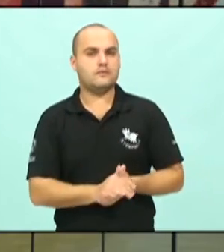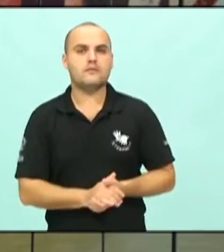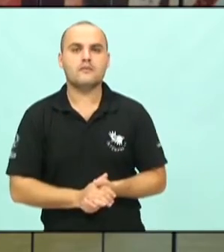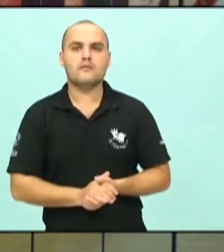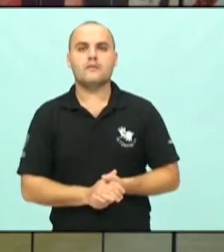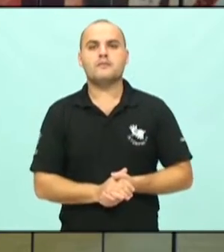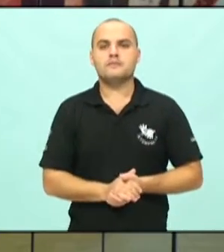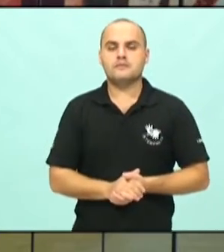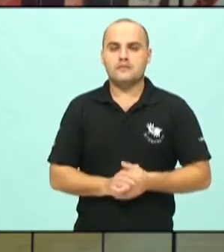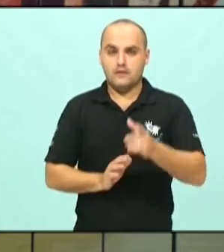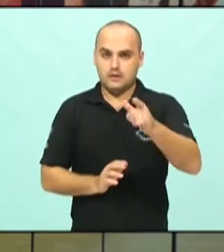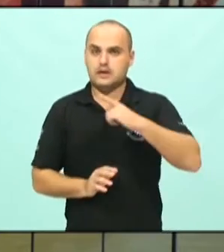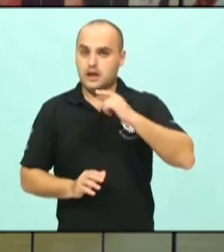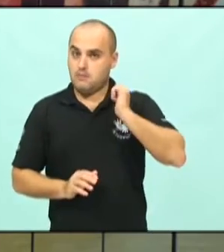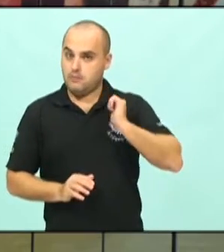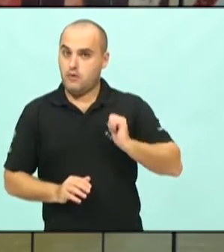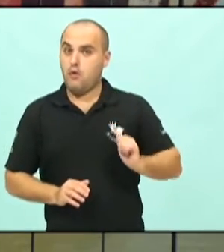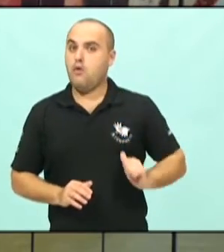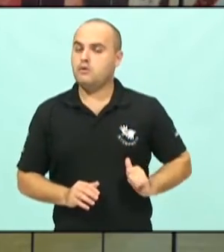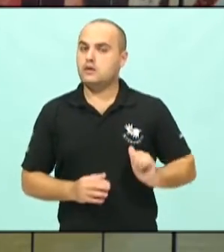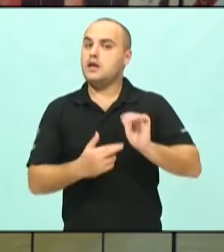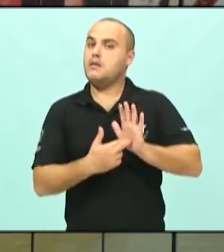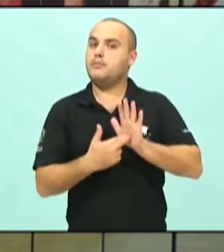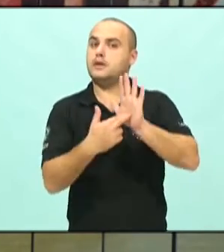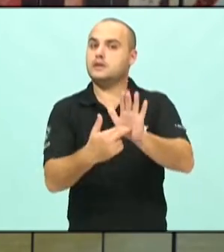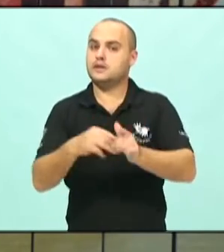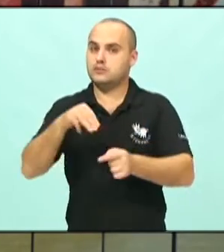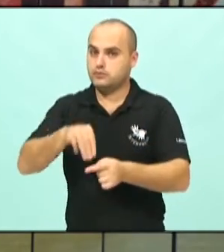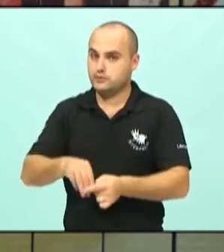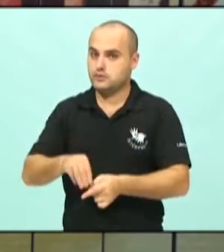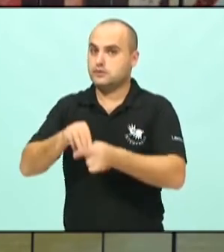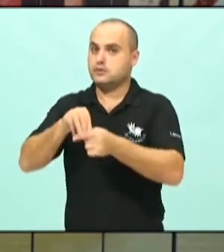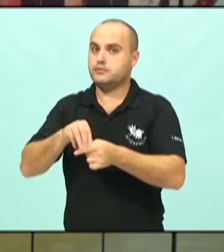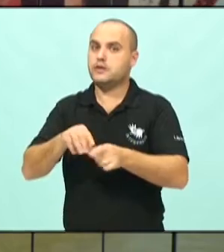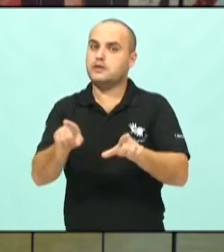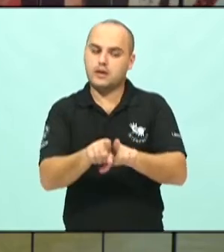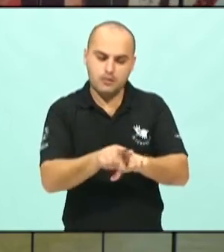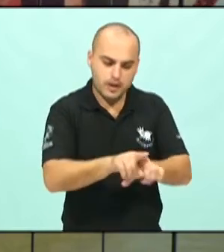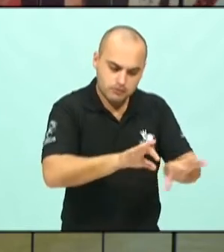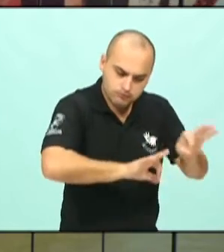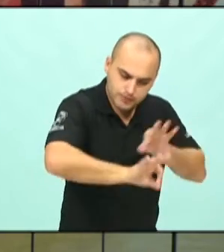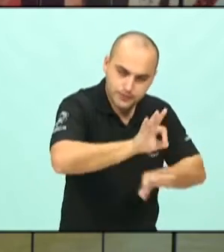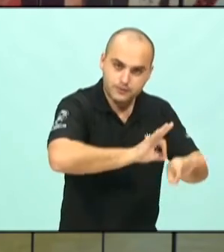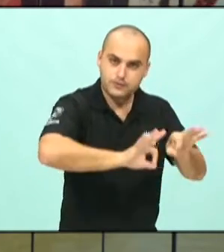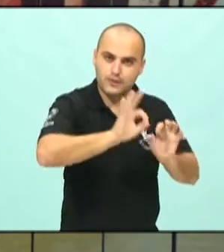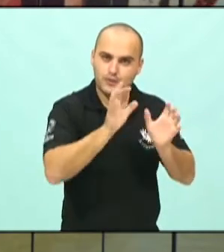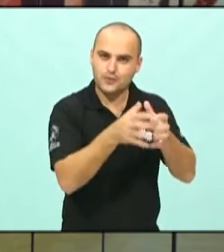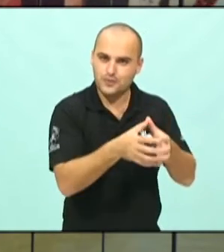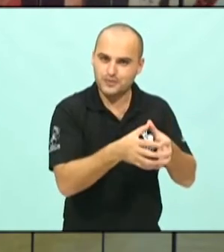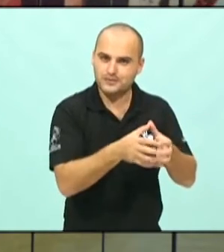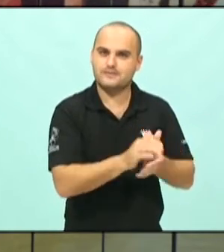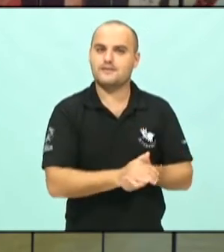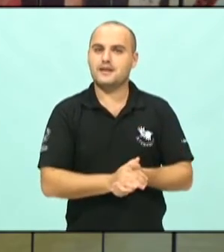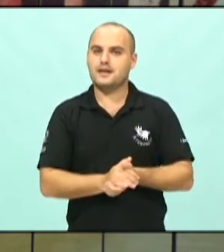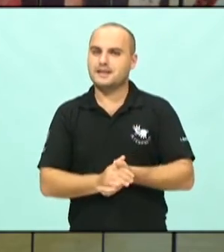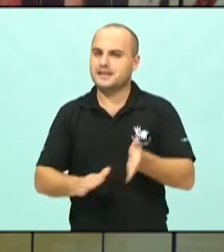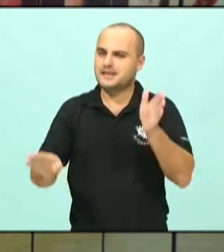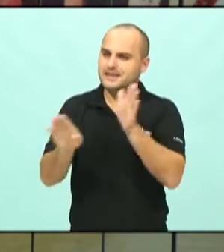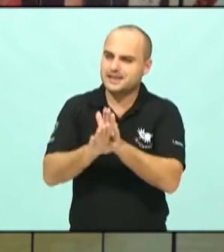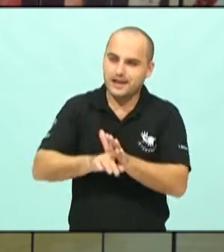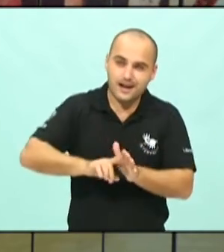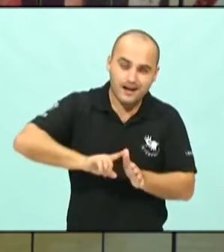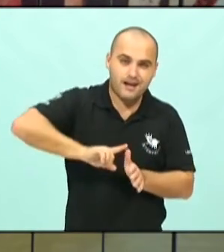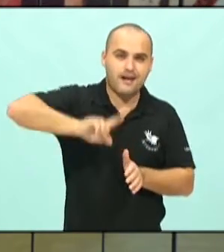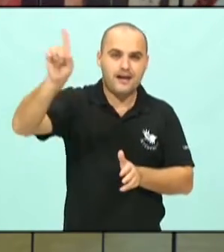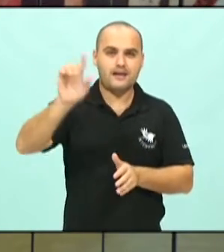essa bolsa, auxílio para representar o município e preparar a nossa equipe para representar. Quando chegar lá na frente, nos